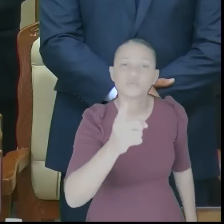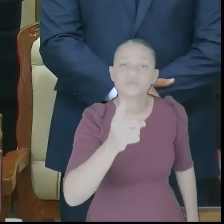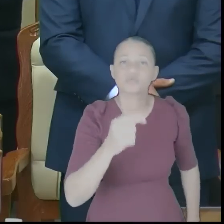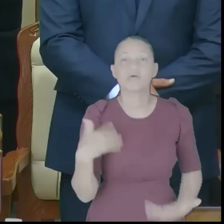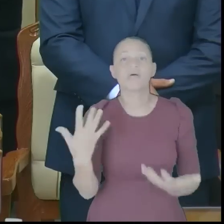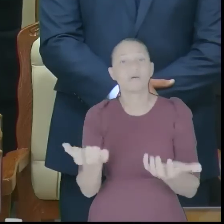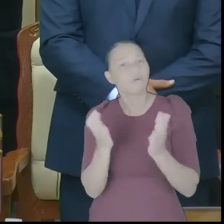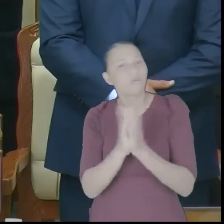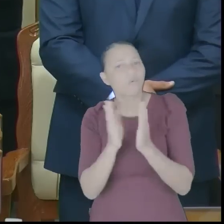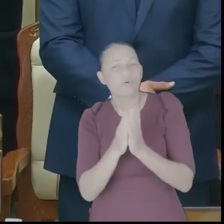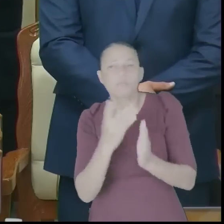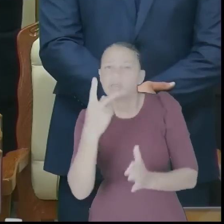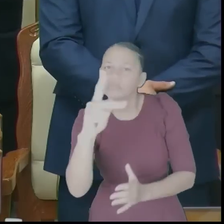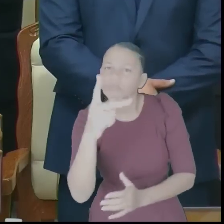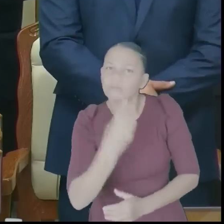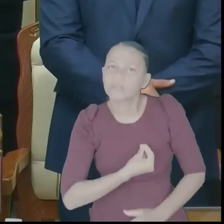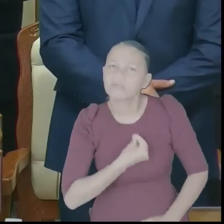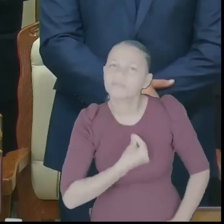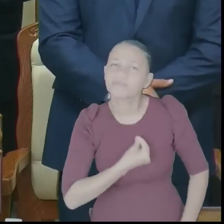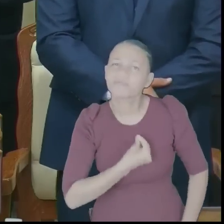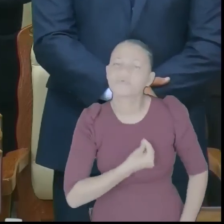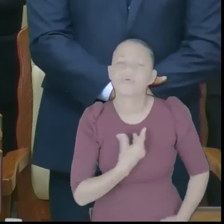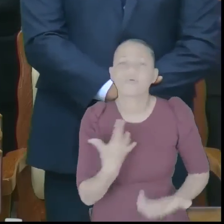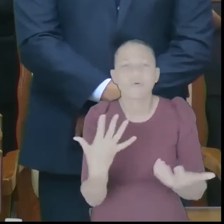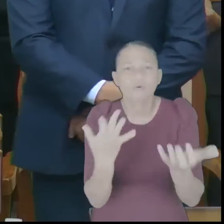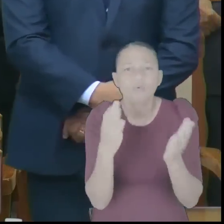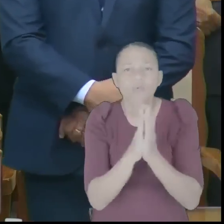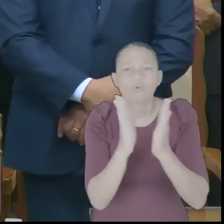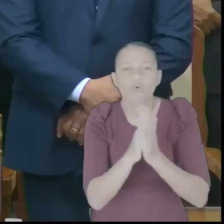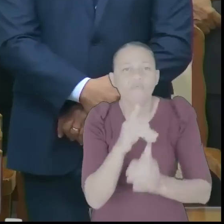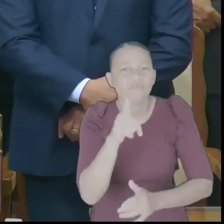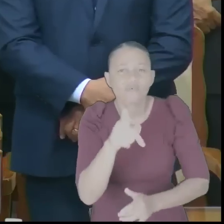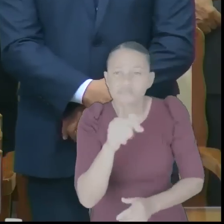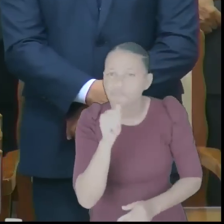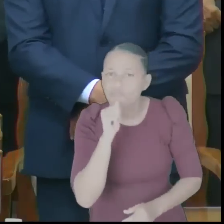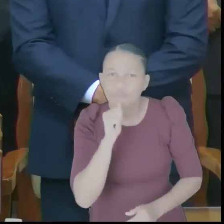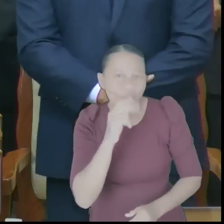orar pela tua vida. Eu quero orar por você que não é